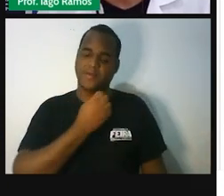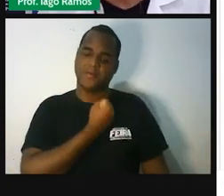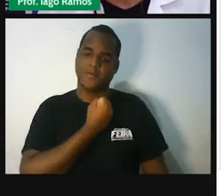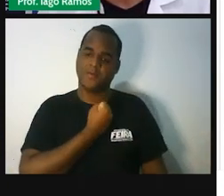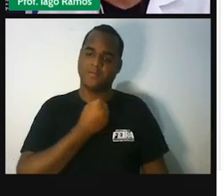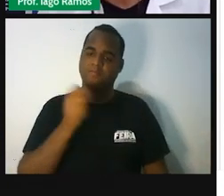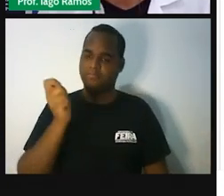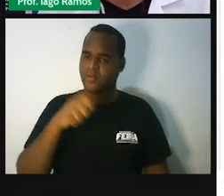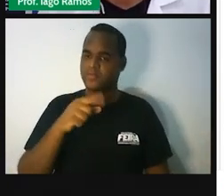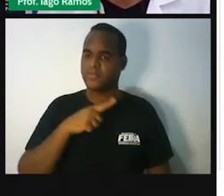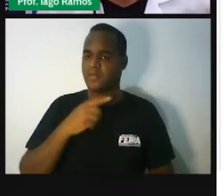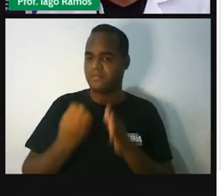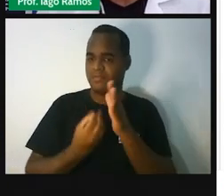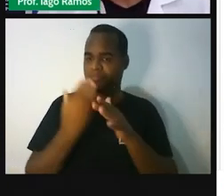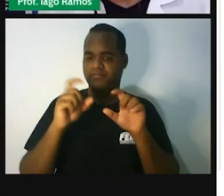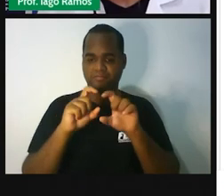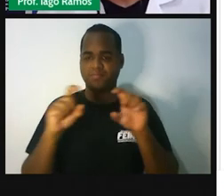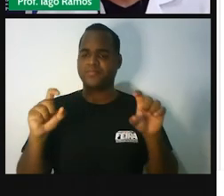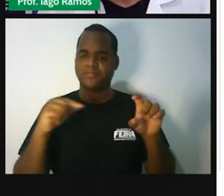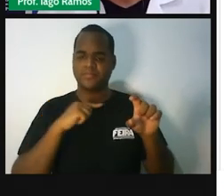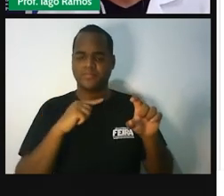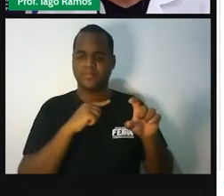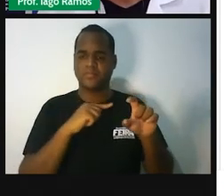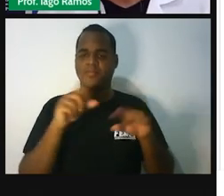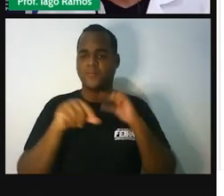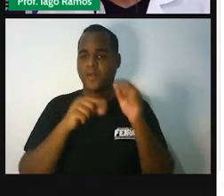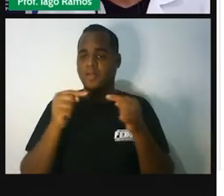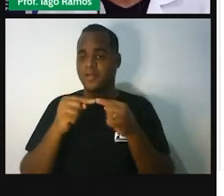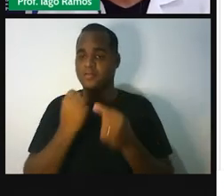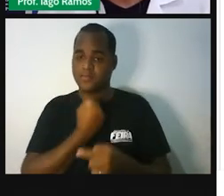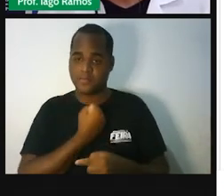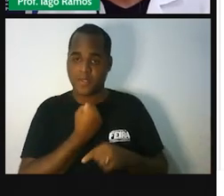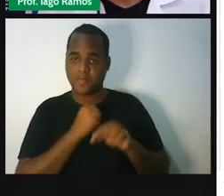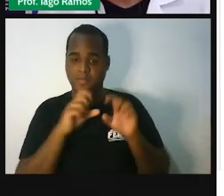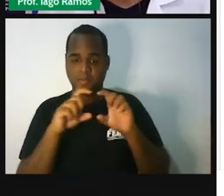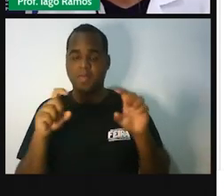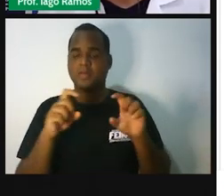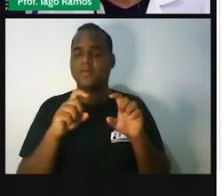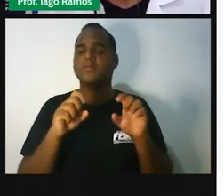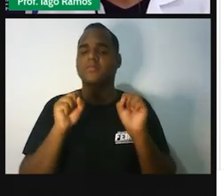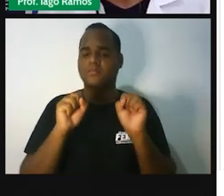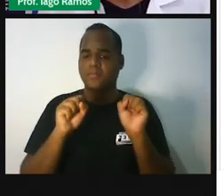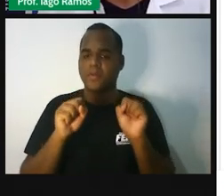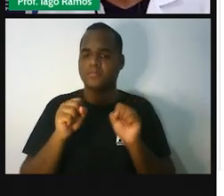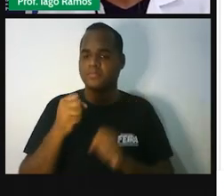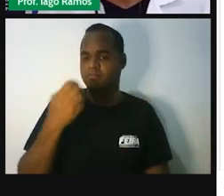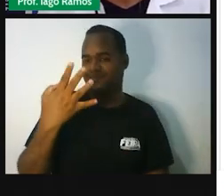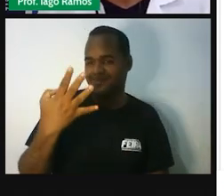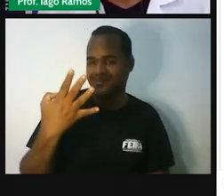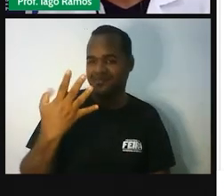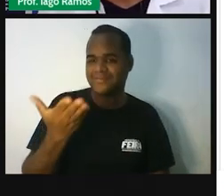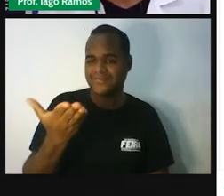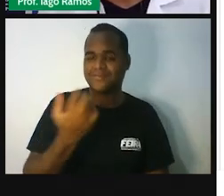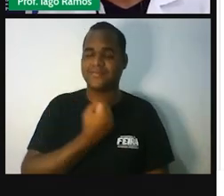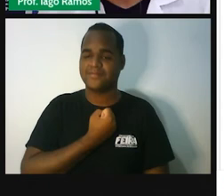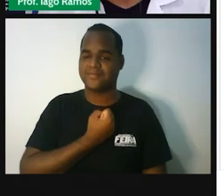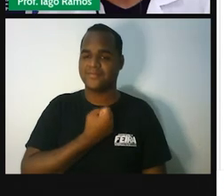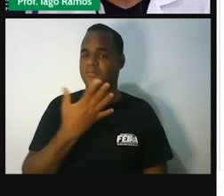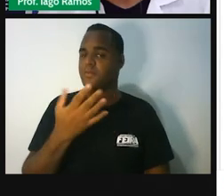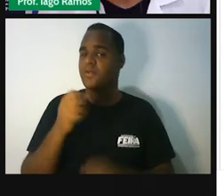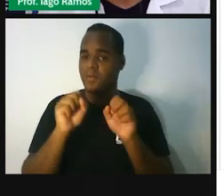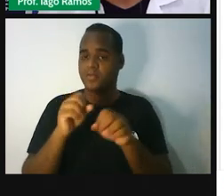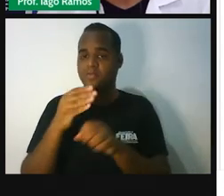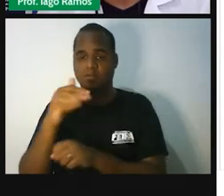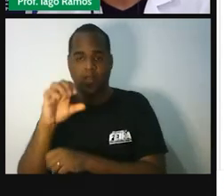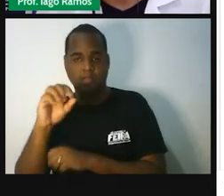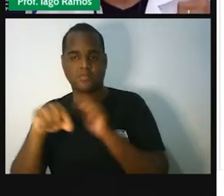vai aparecer na placa. Para escolher esse primeiro número, você pode escolher, né, qualquer uma dessas